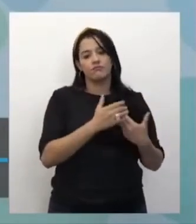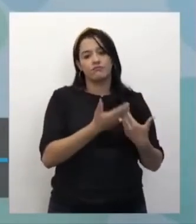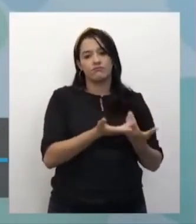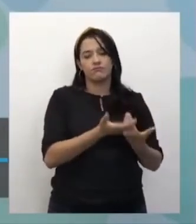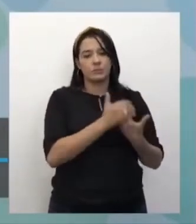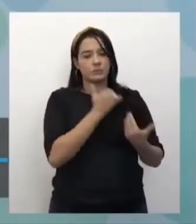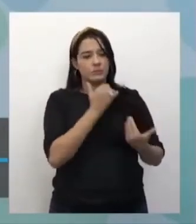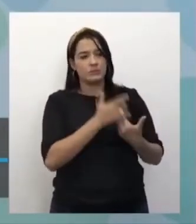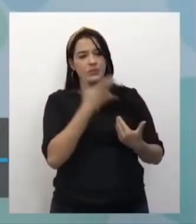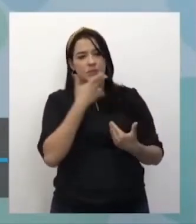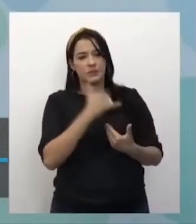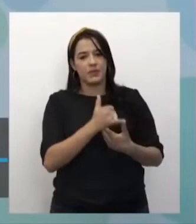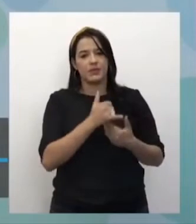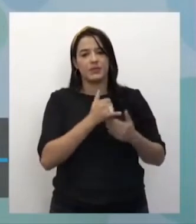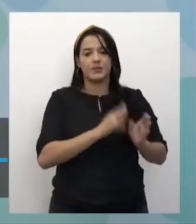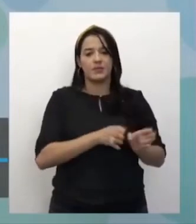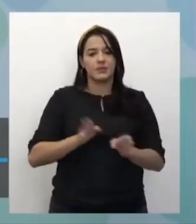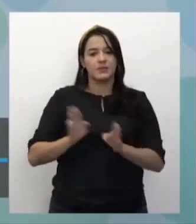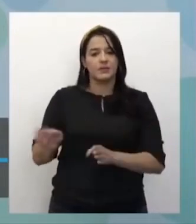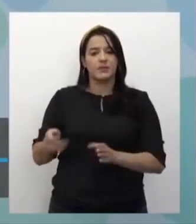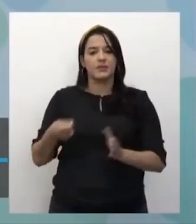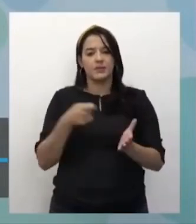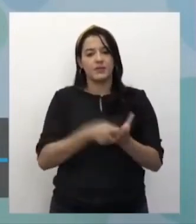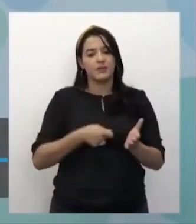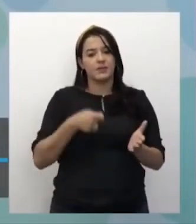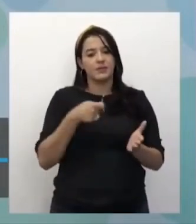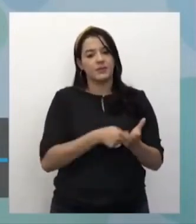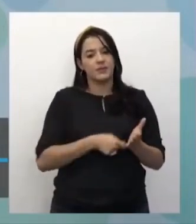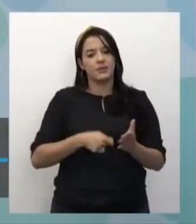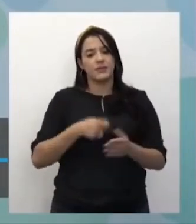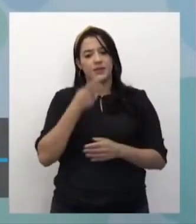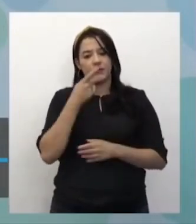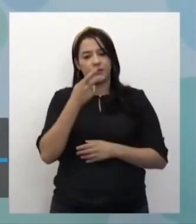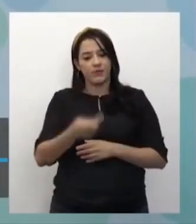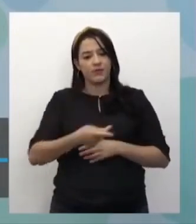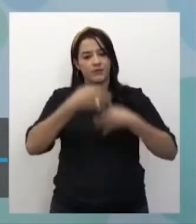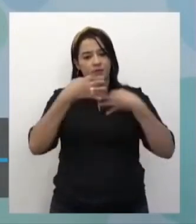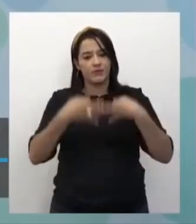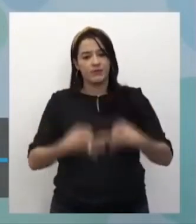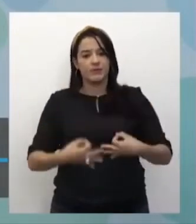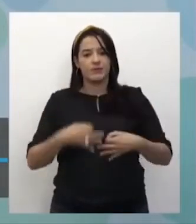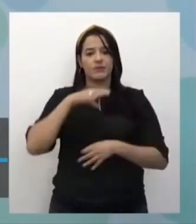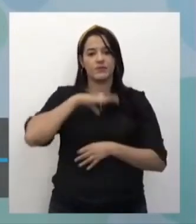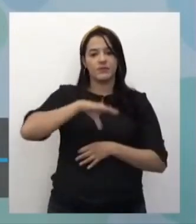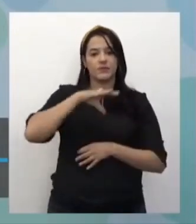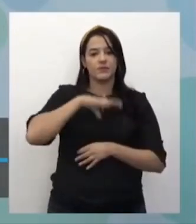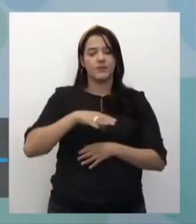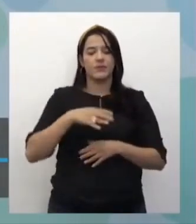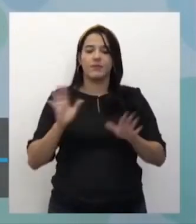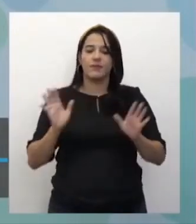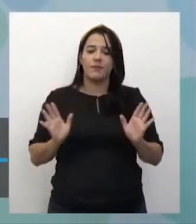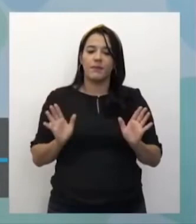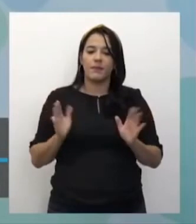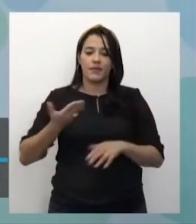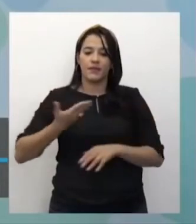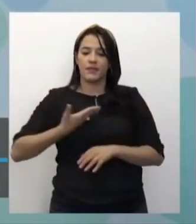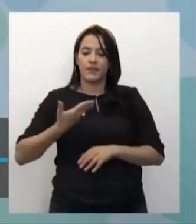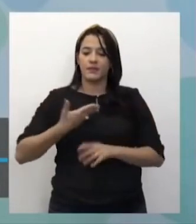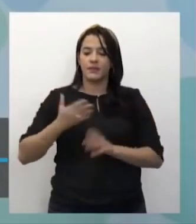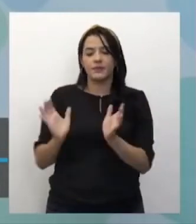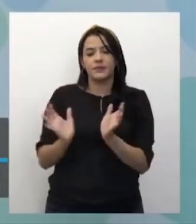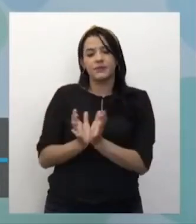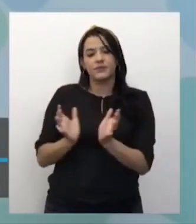meus pais na escola eram muito cobrados eu falar de uma maneira correta o português, né? Mas é claro que entre amigos a gente